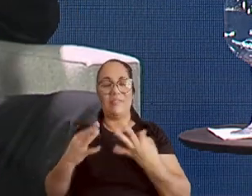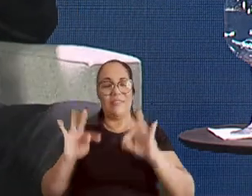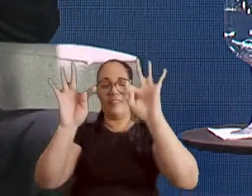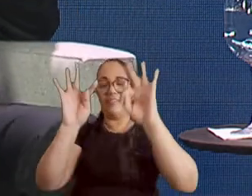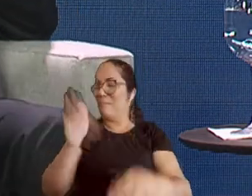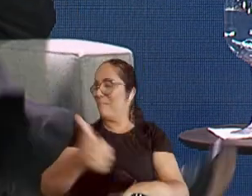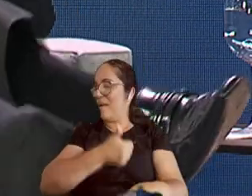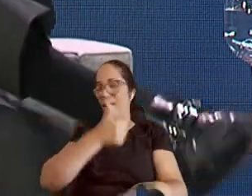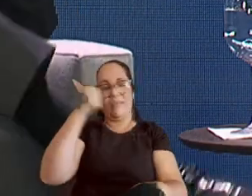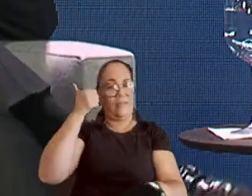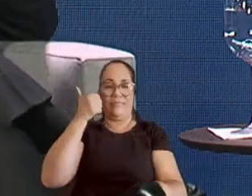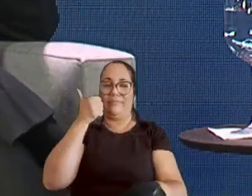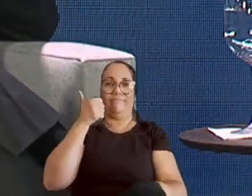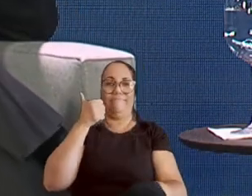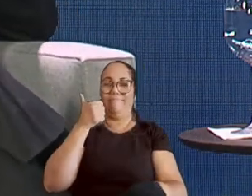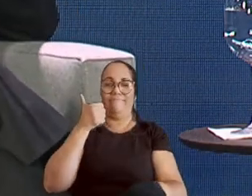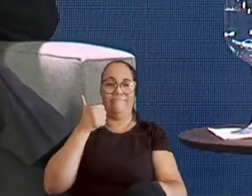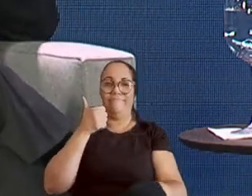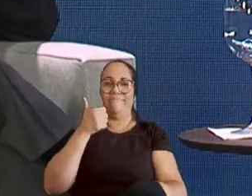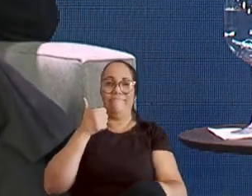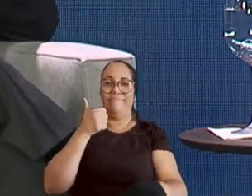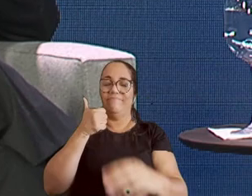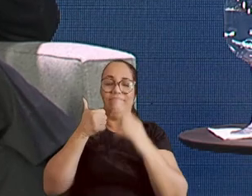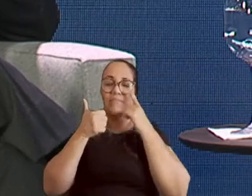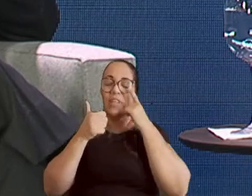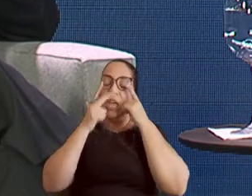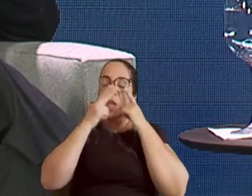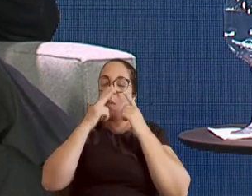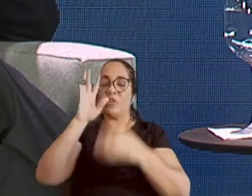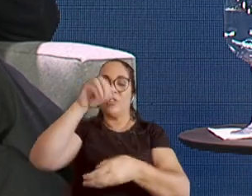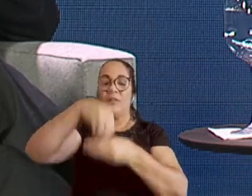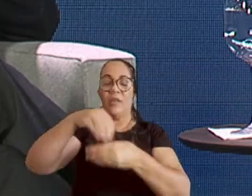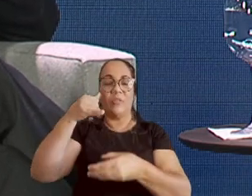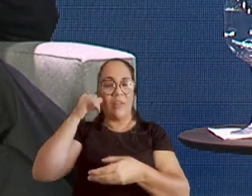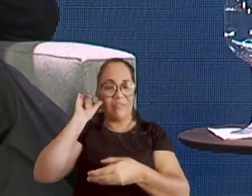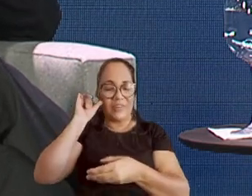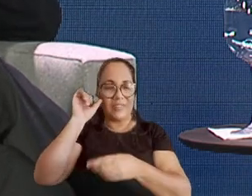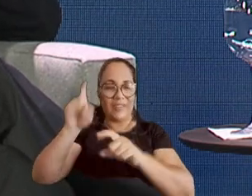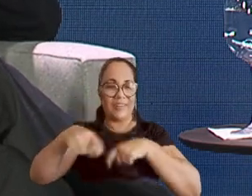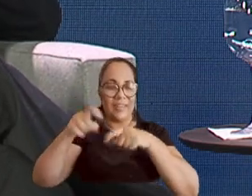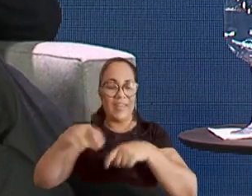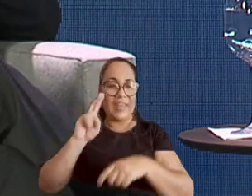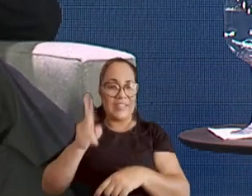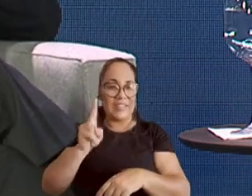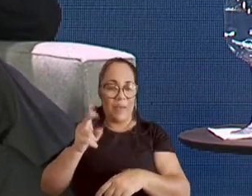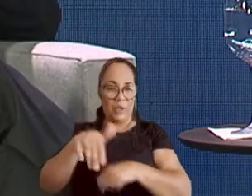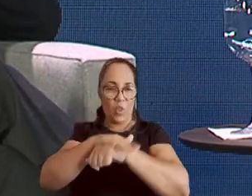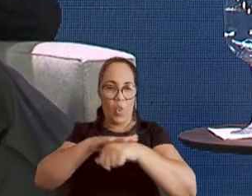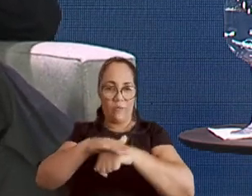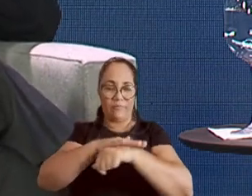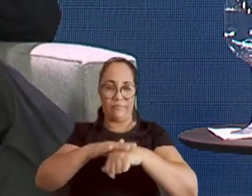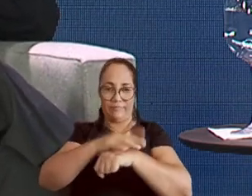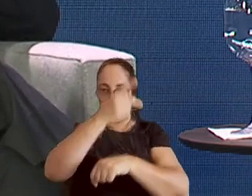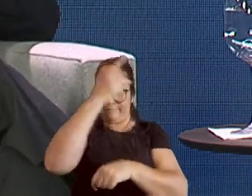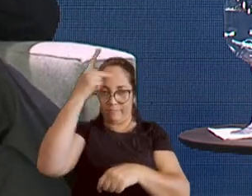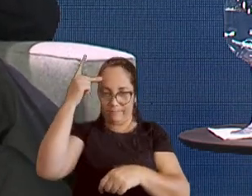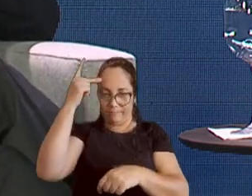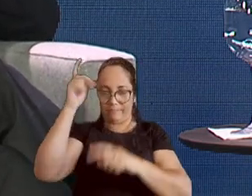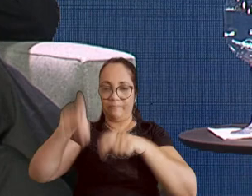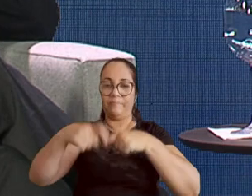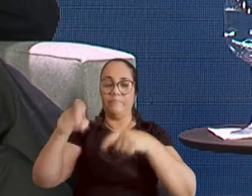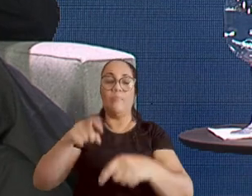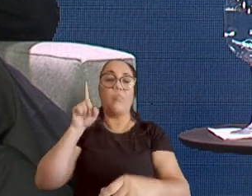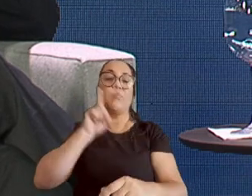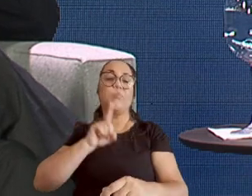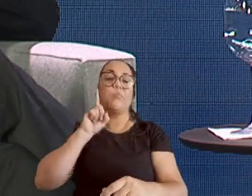então da porteira para dentro Eu acho que é no brainer sempre que eu converso com produtor americano que está acostumado a vir para cá interagir ver ameaça brasileira